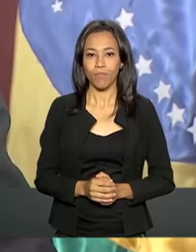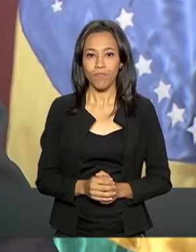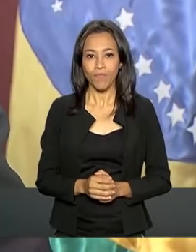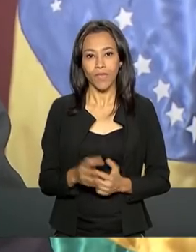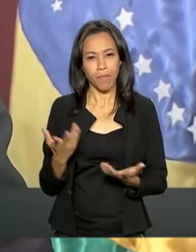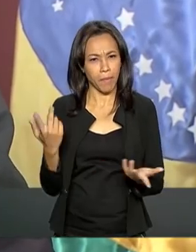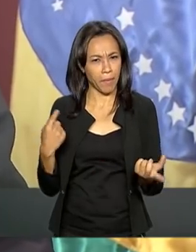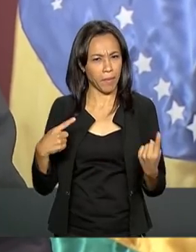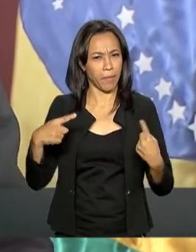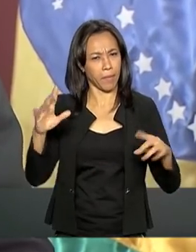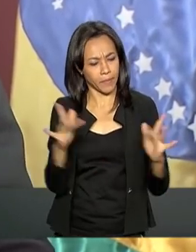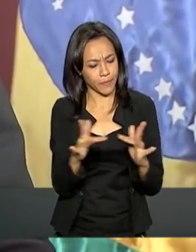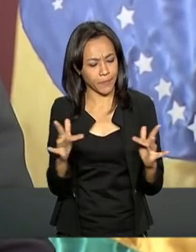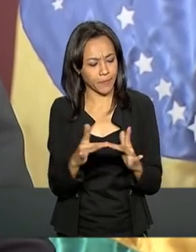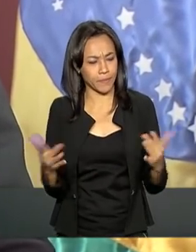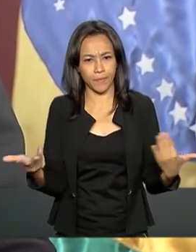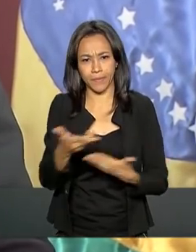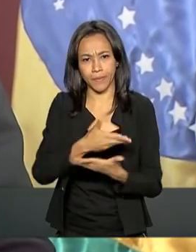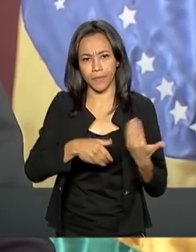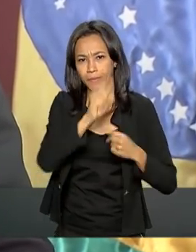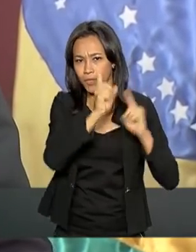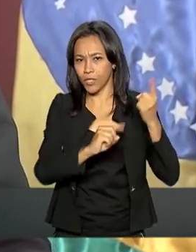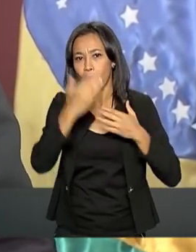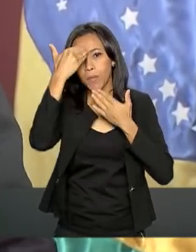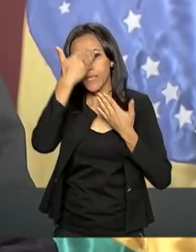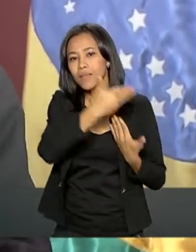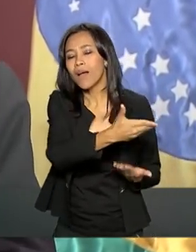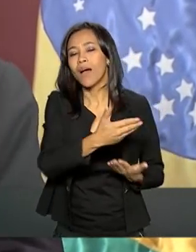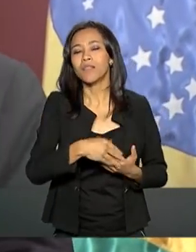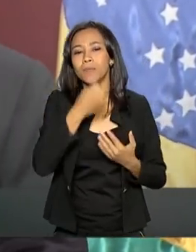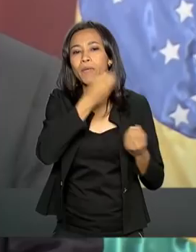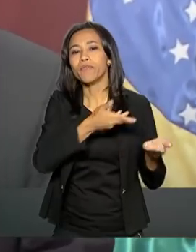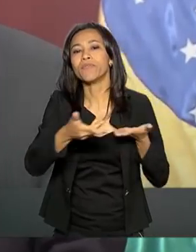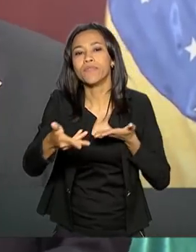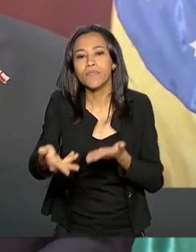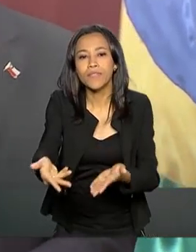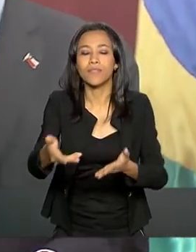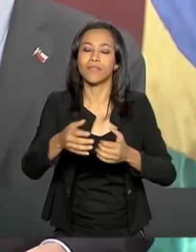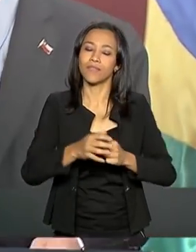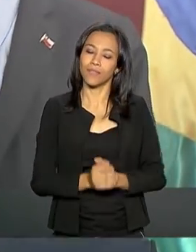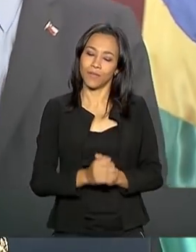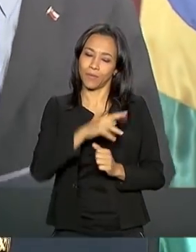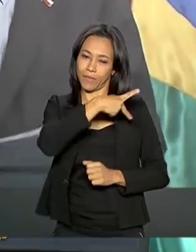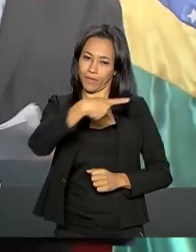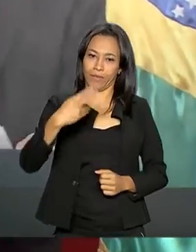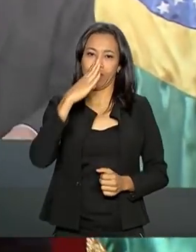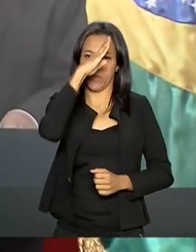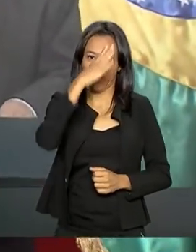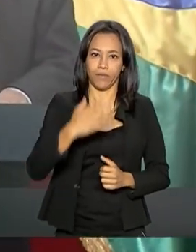fecundo com o Chile. Muito obrigado e que seja muito bem-vindo, senhor presidente